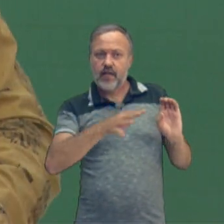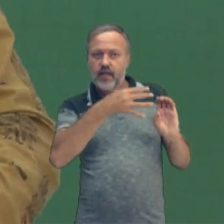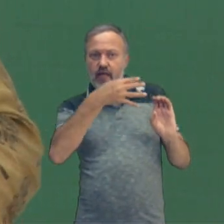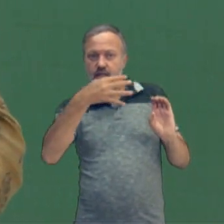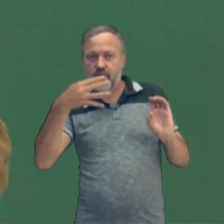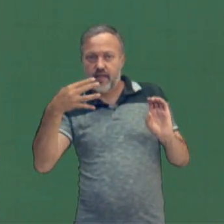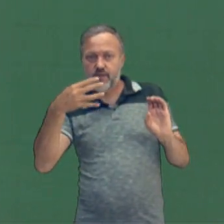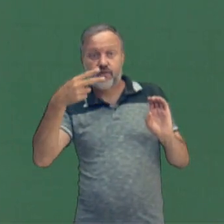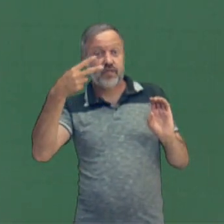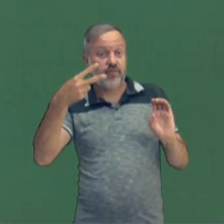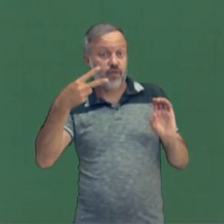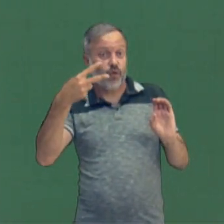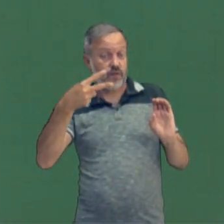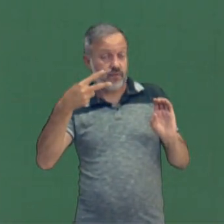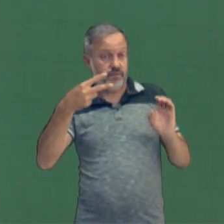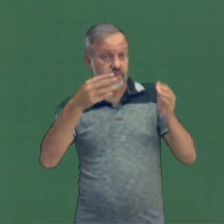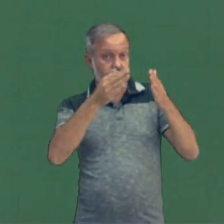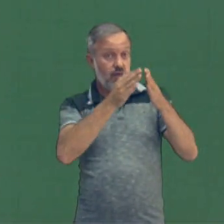o tempo